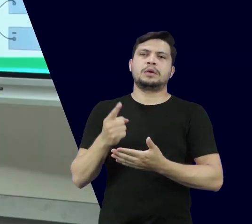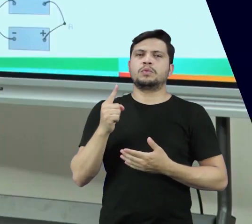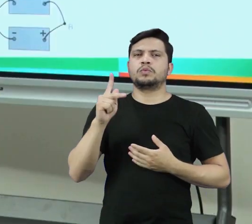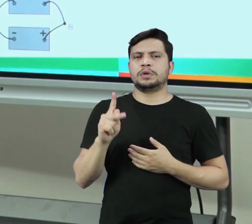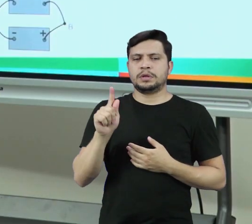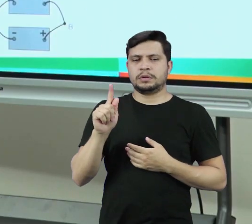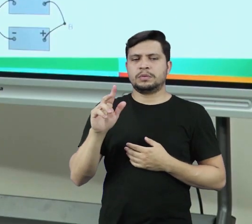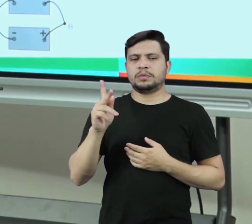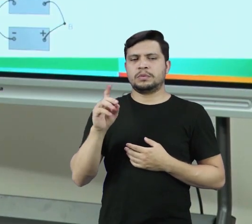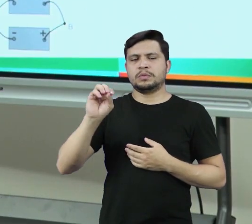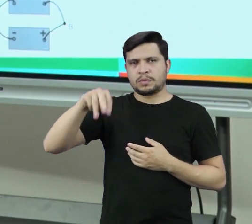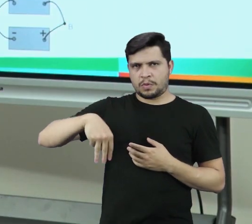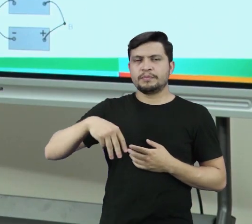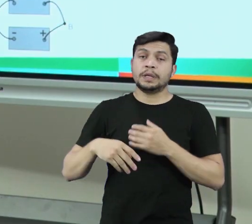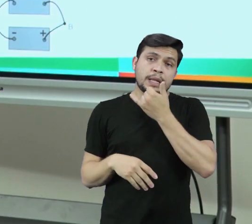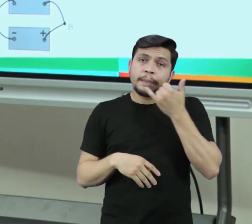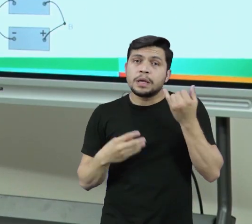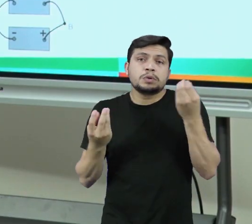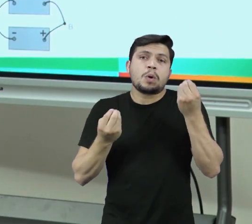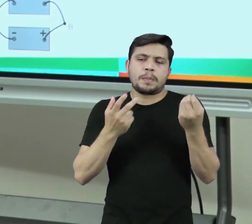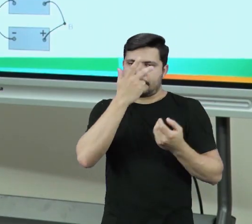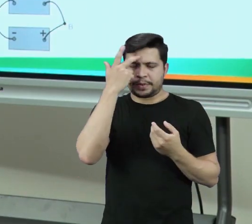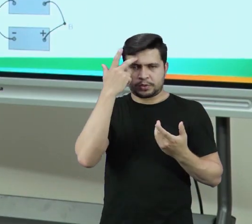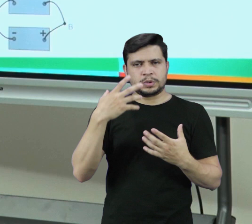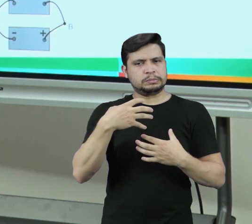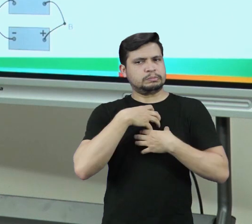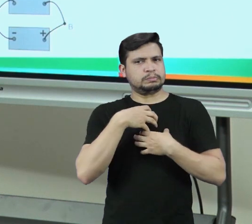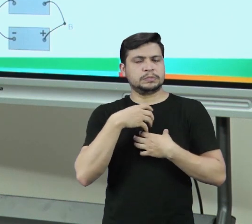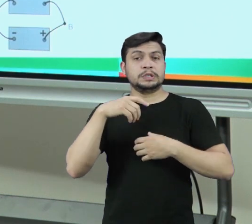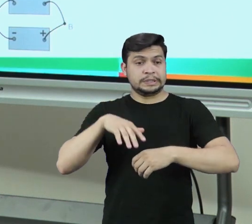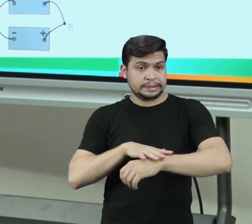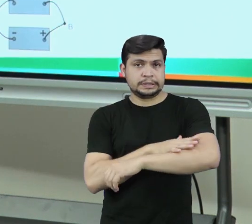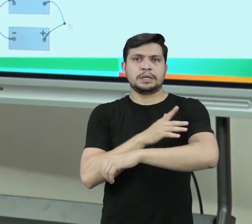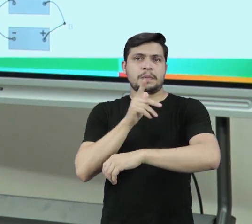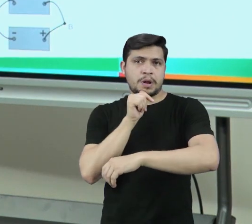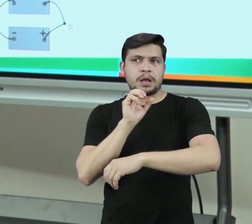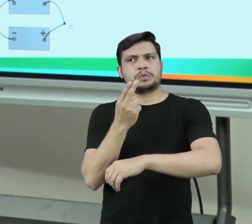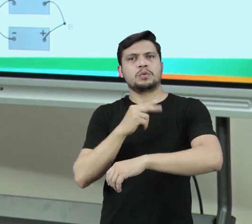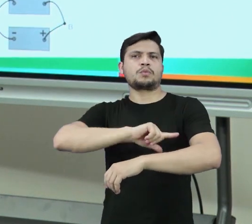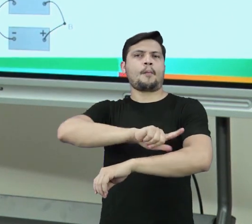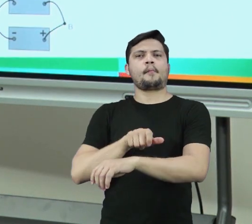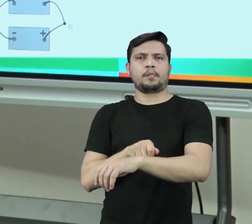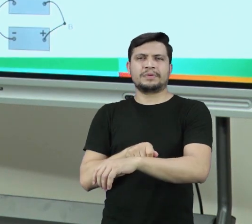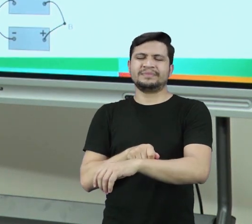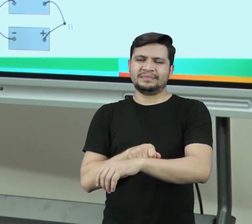ter uma resistência. Se ele estiver molhado, ele vai ter uma outra resistência. Apesar de incomum, é